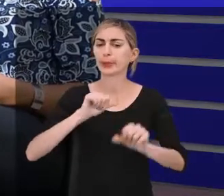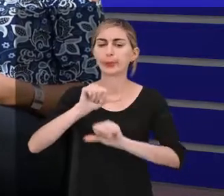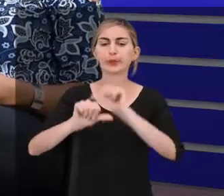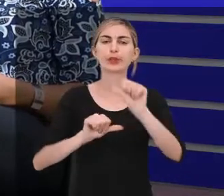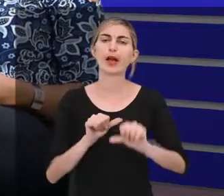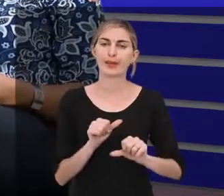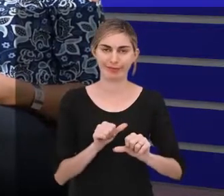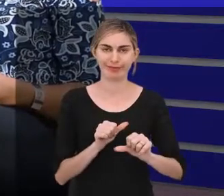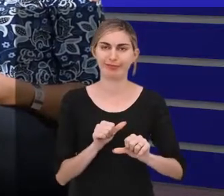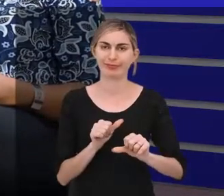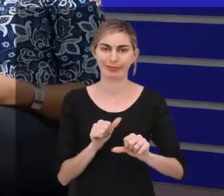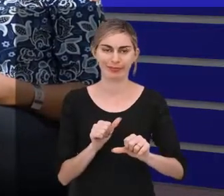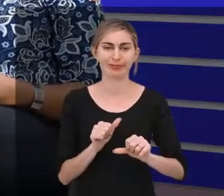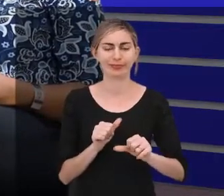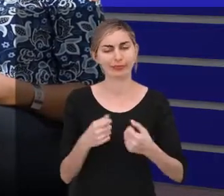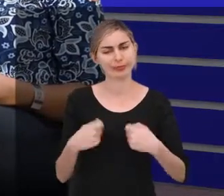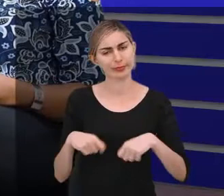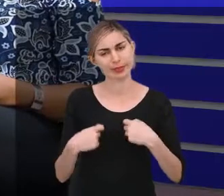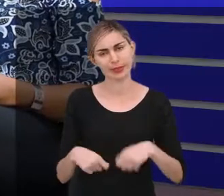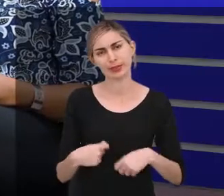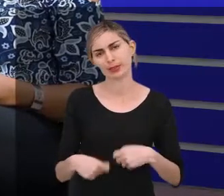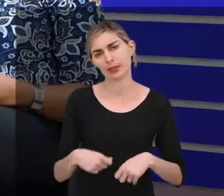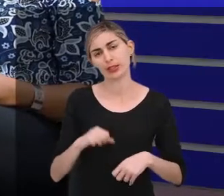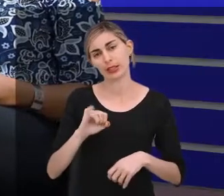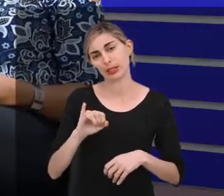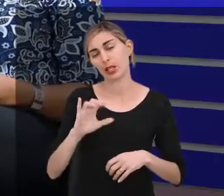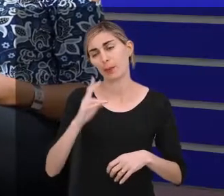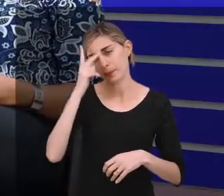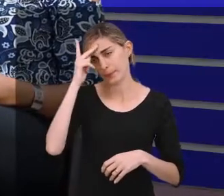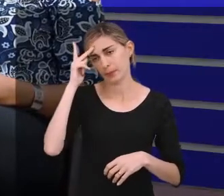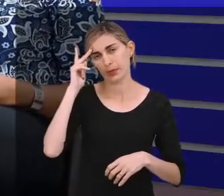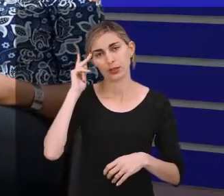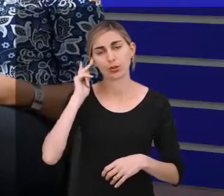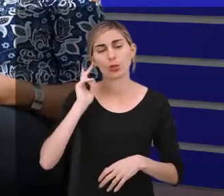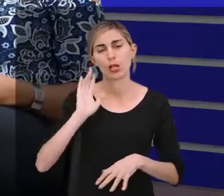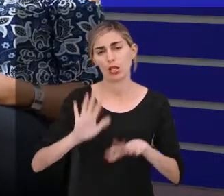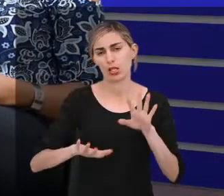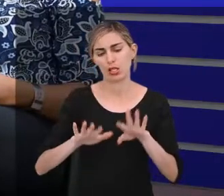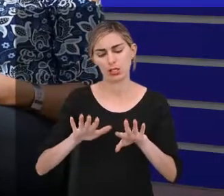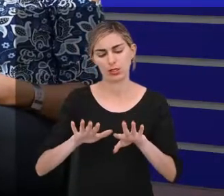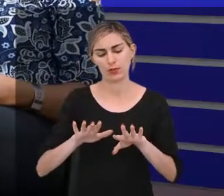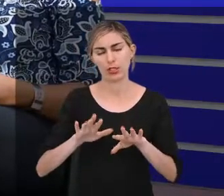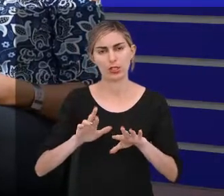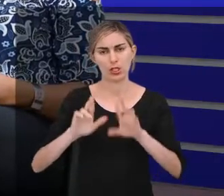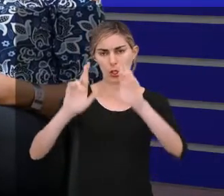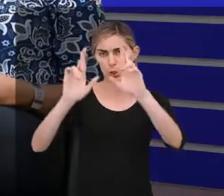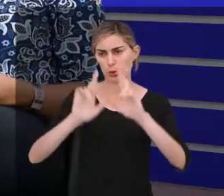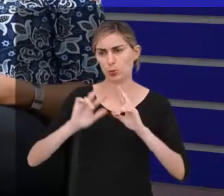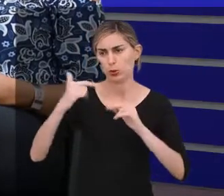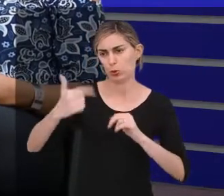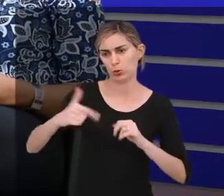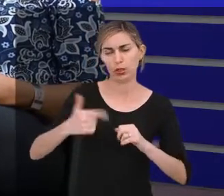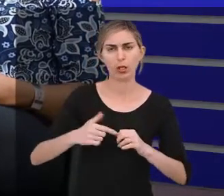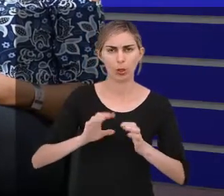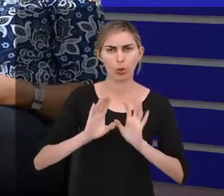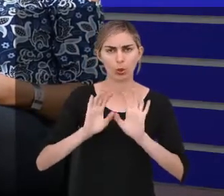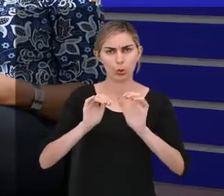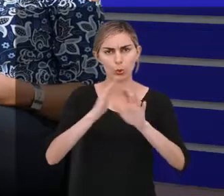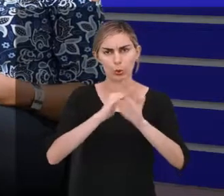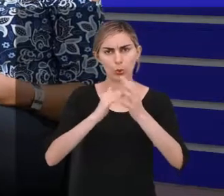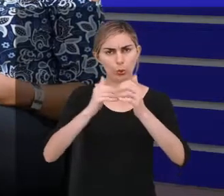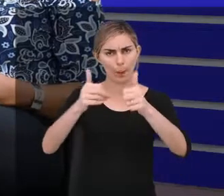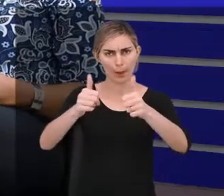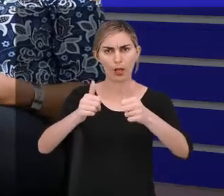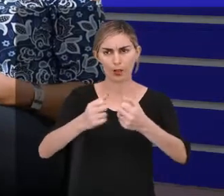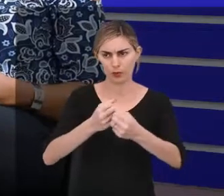de posicionamento. Se alguém de repente estiver desrespeitando você, tudo bem você ser